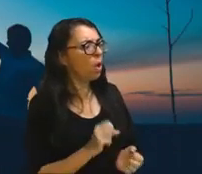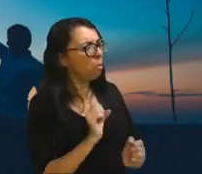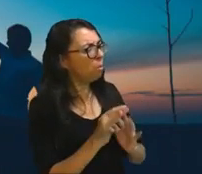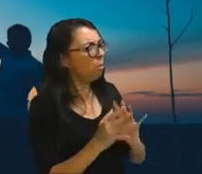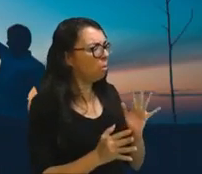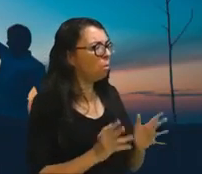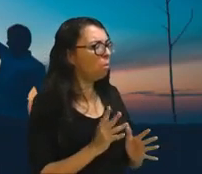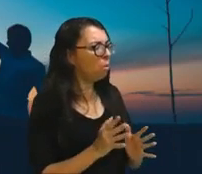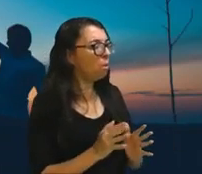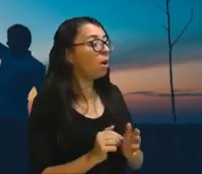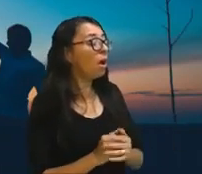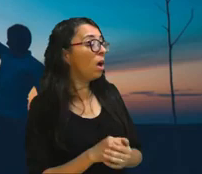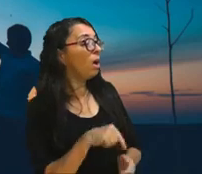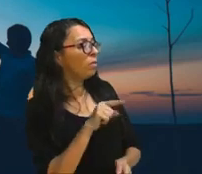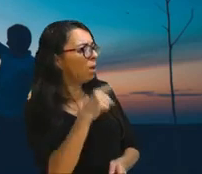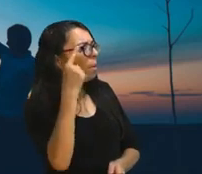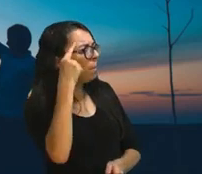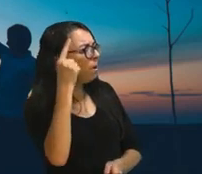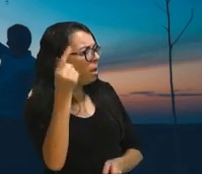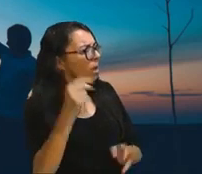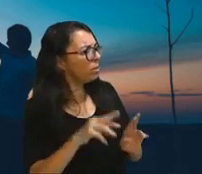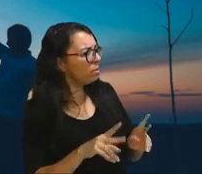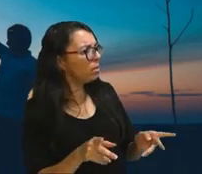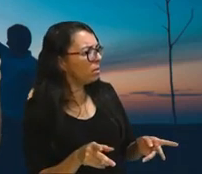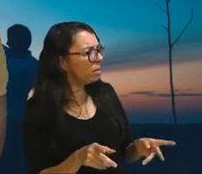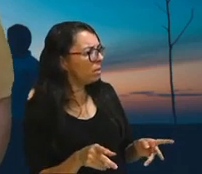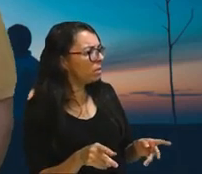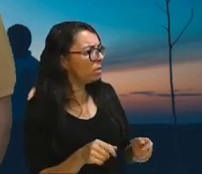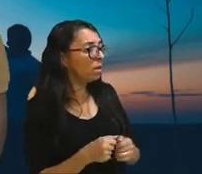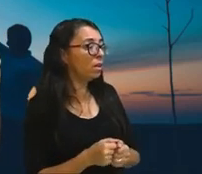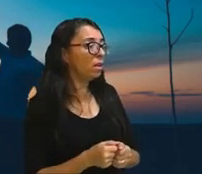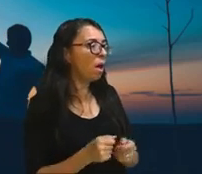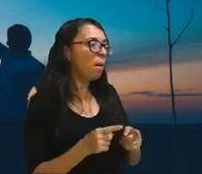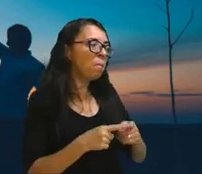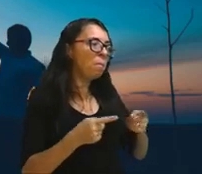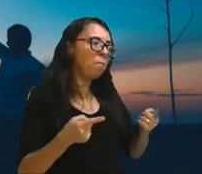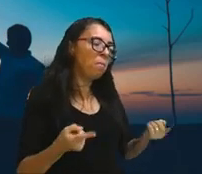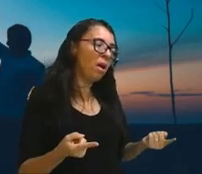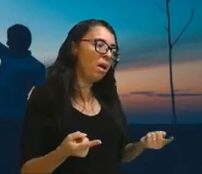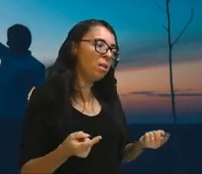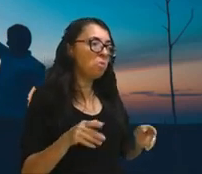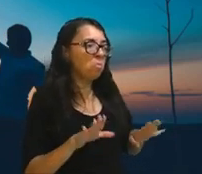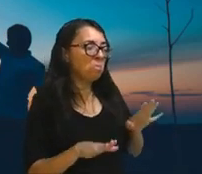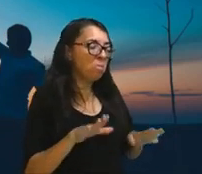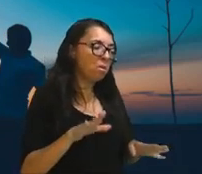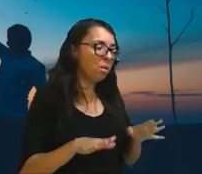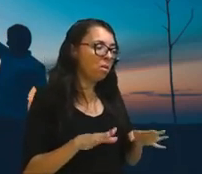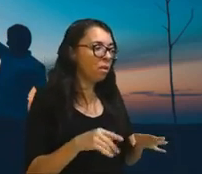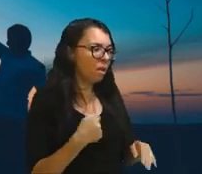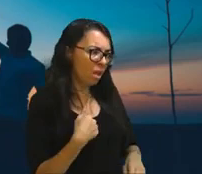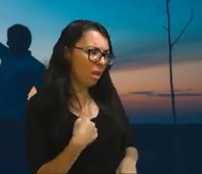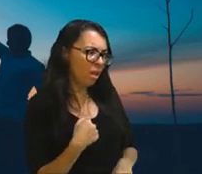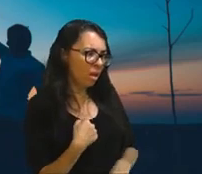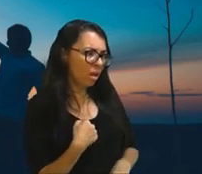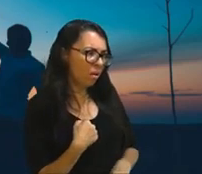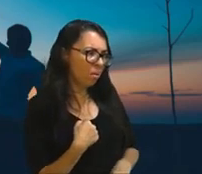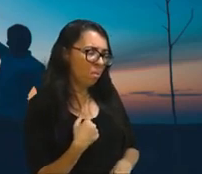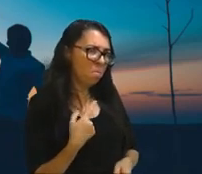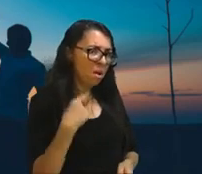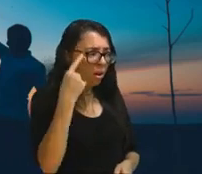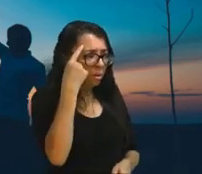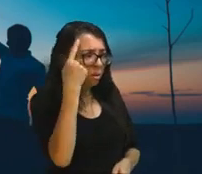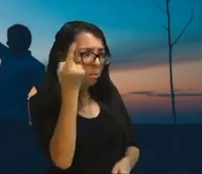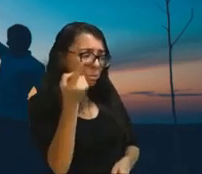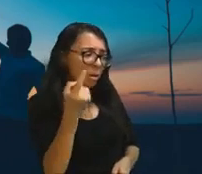língua. No meu lar, nós temos o mesmo Deus. No meu lar, nós temos